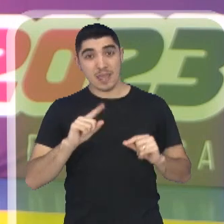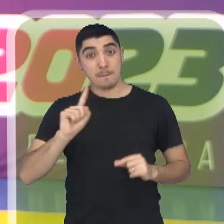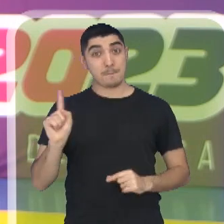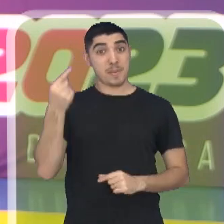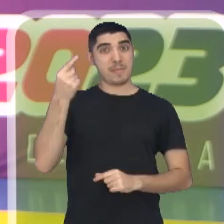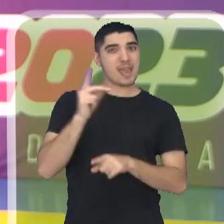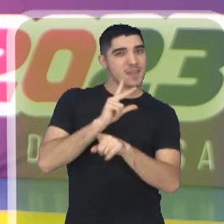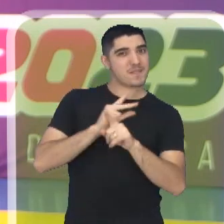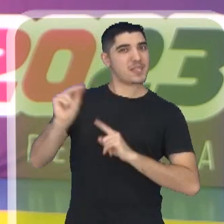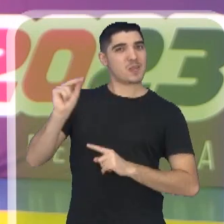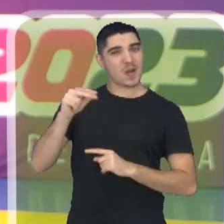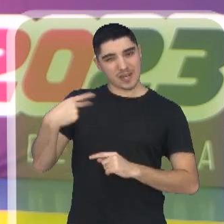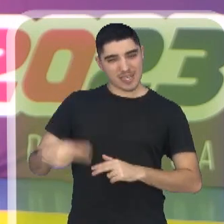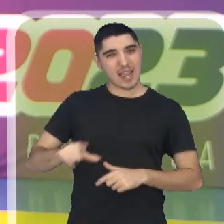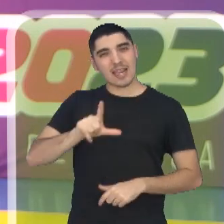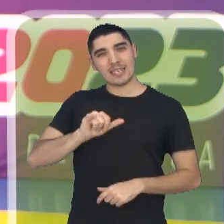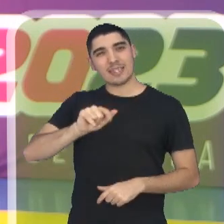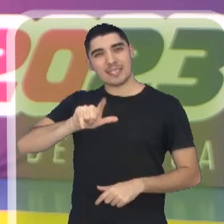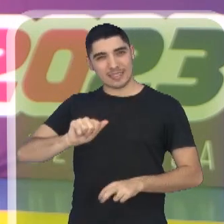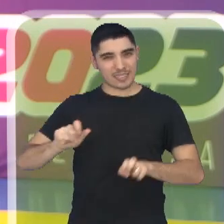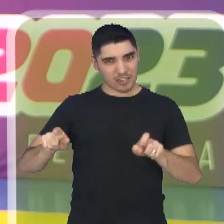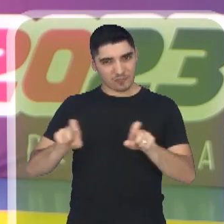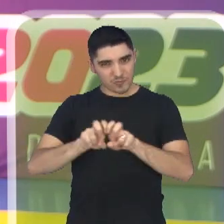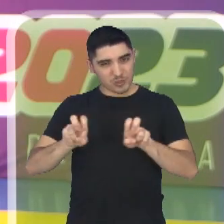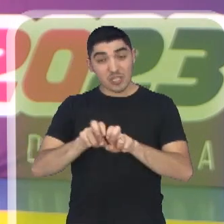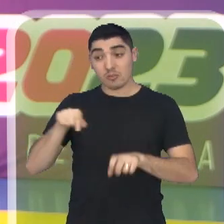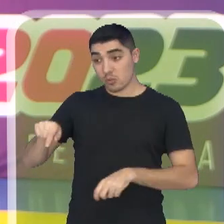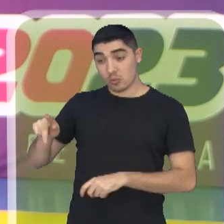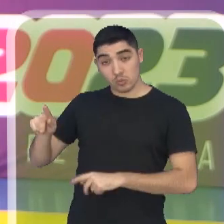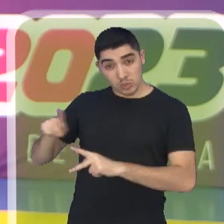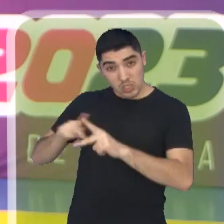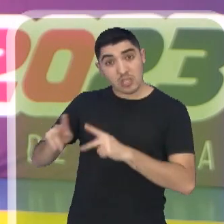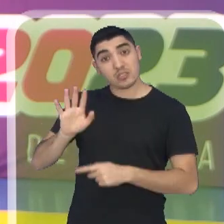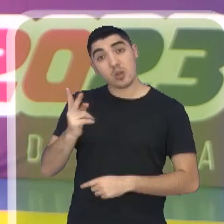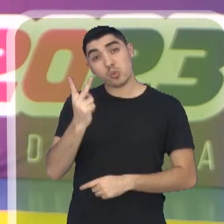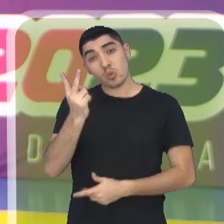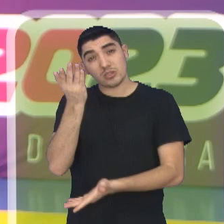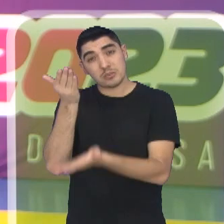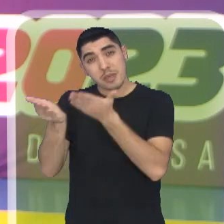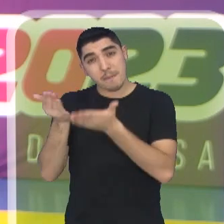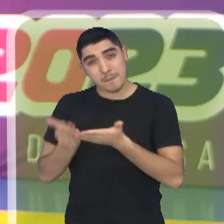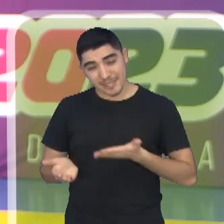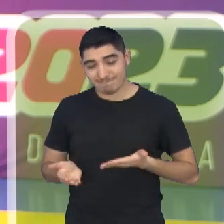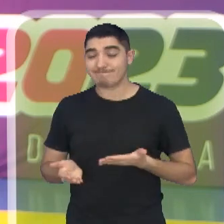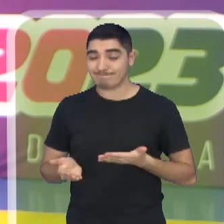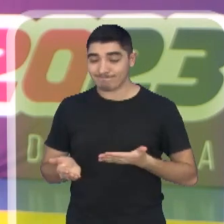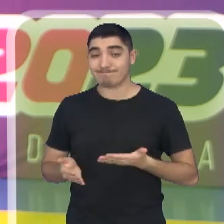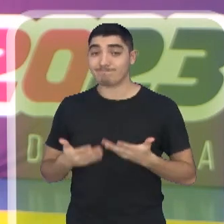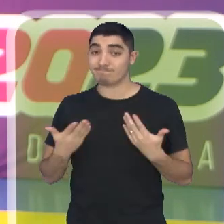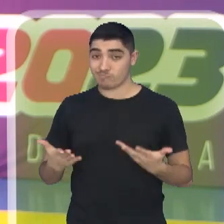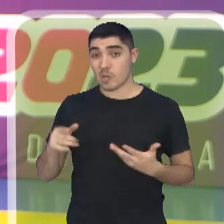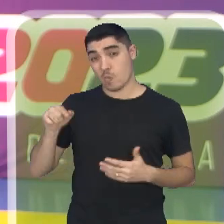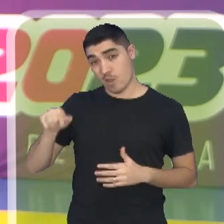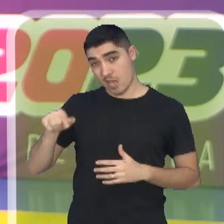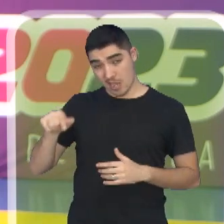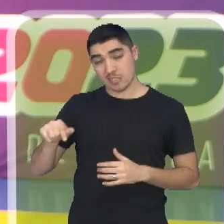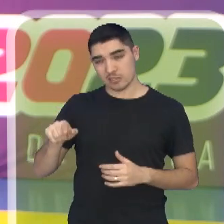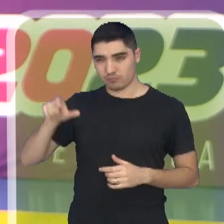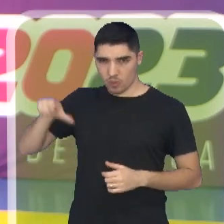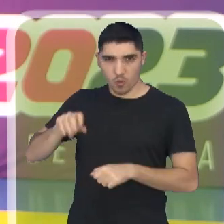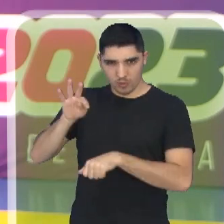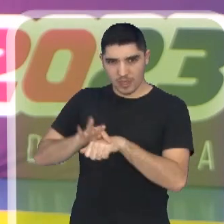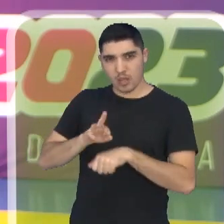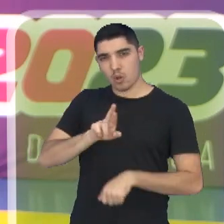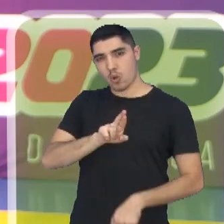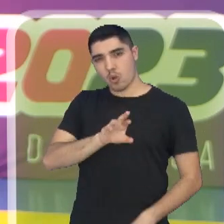na Liga de Futsal Feminino, o São José amarga a segunda derrota na competição. Um resultado que, segundo o técnico